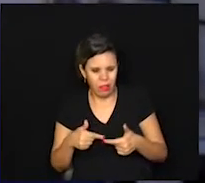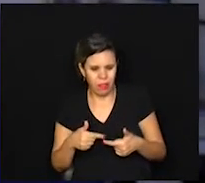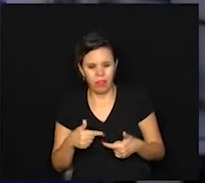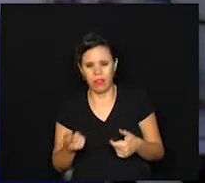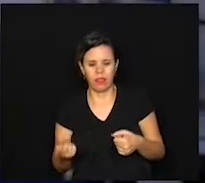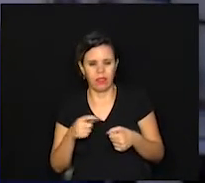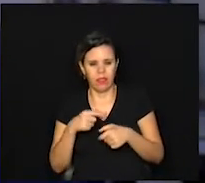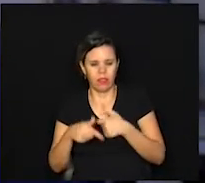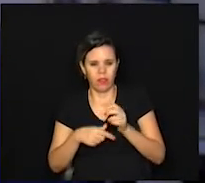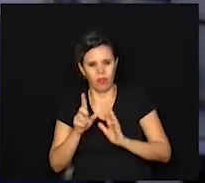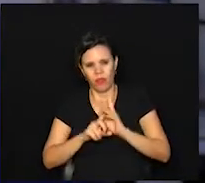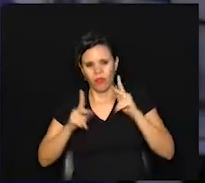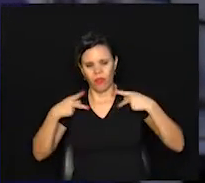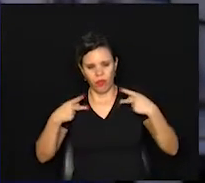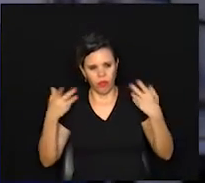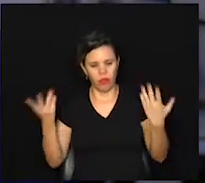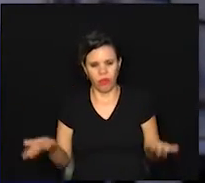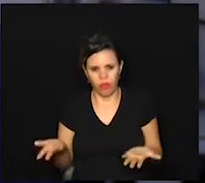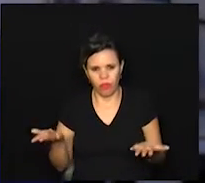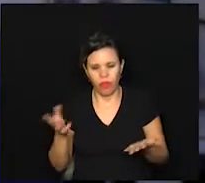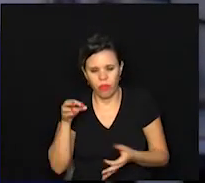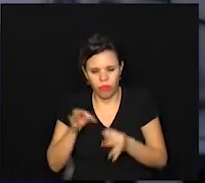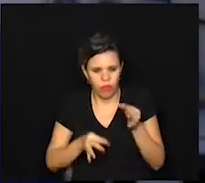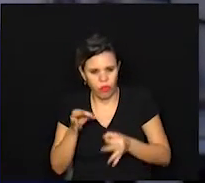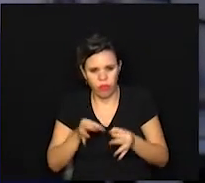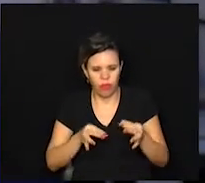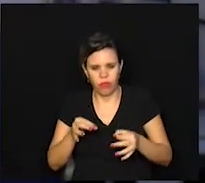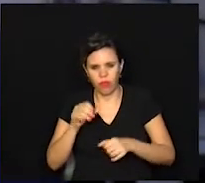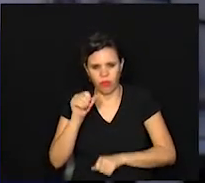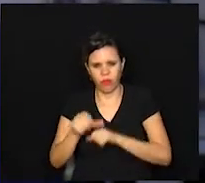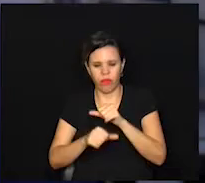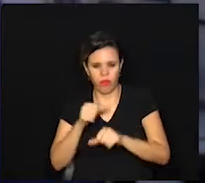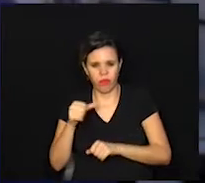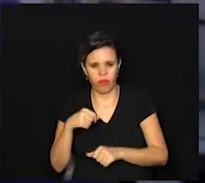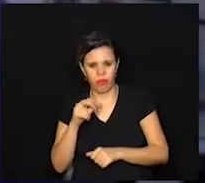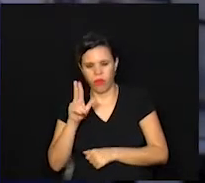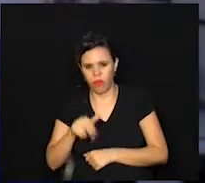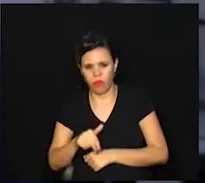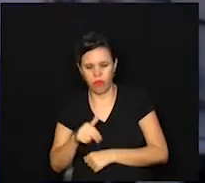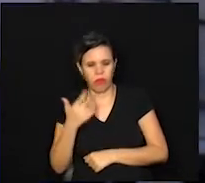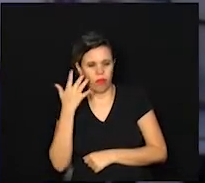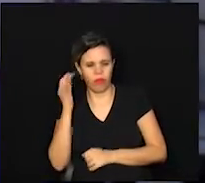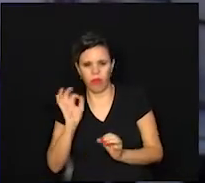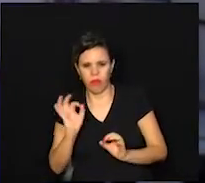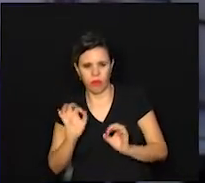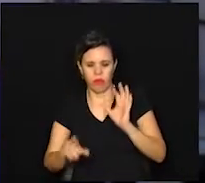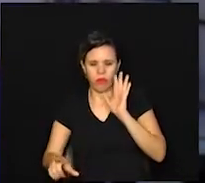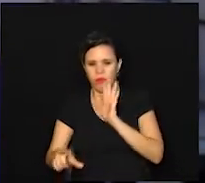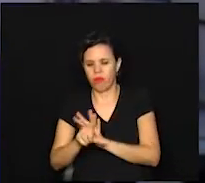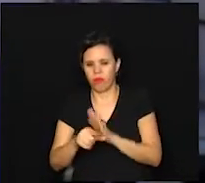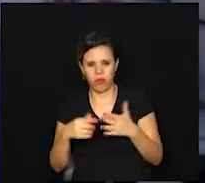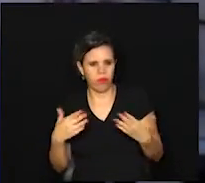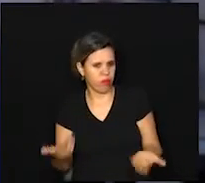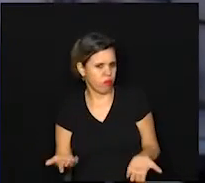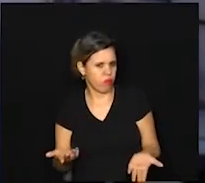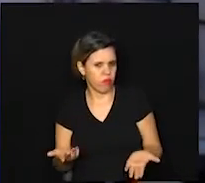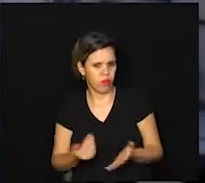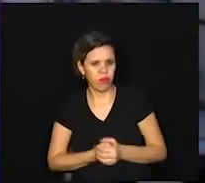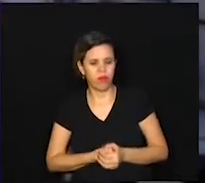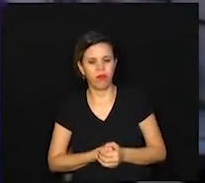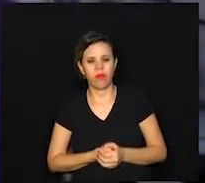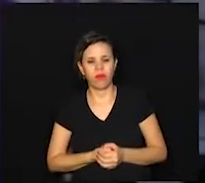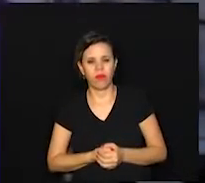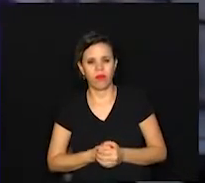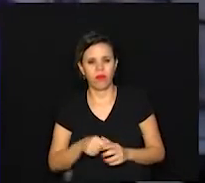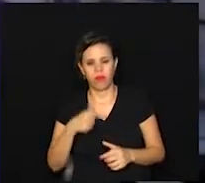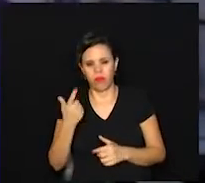questão dos direitos humanos numa justiça de transição. Nós nunca achamos que a lei da anistia, né,